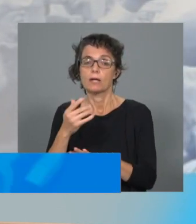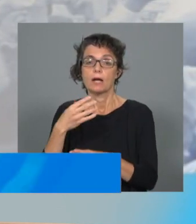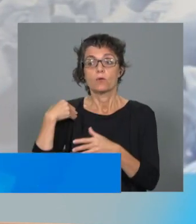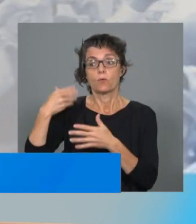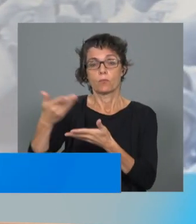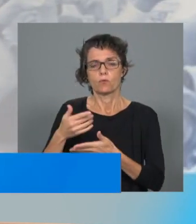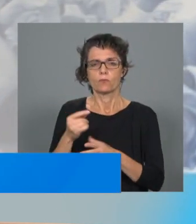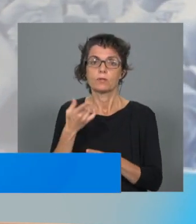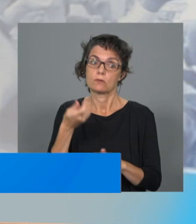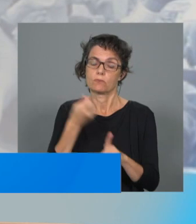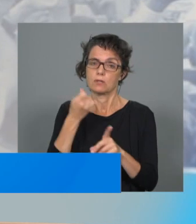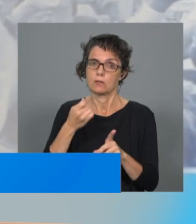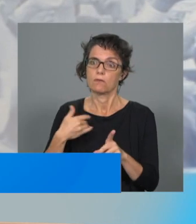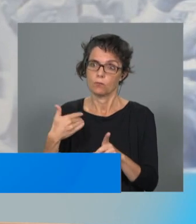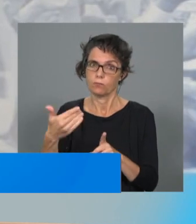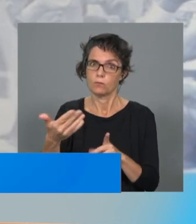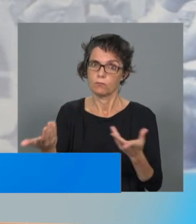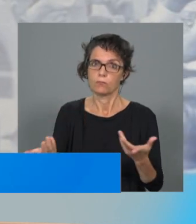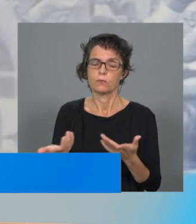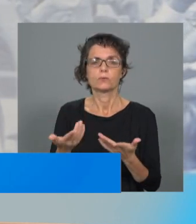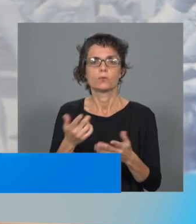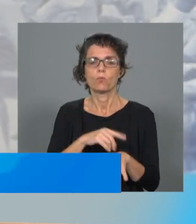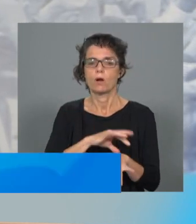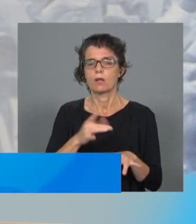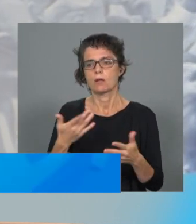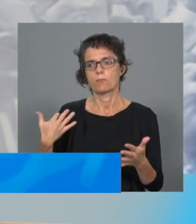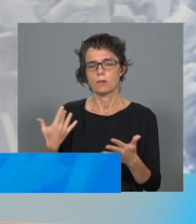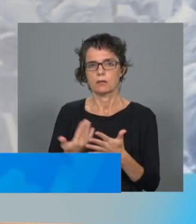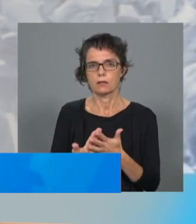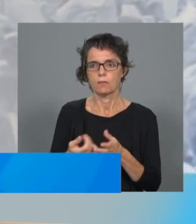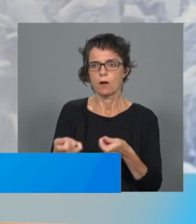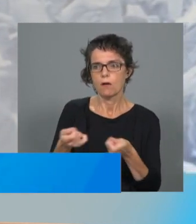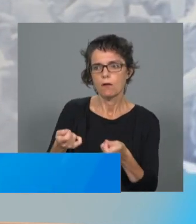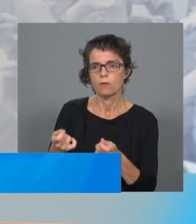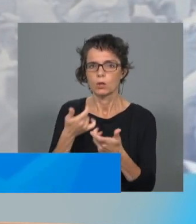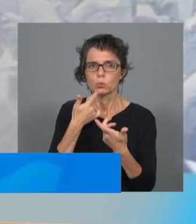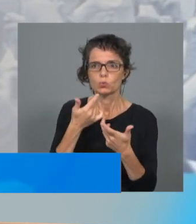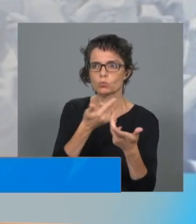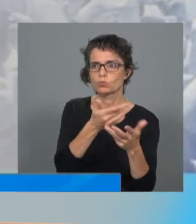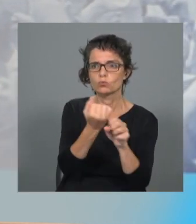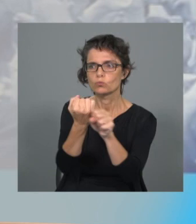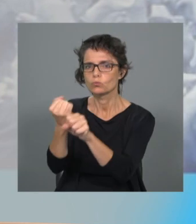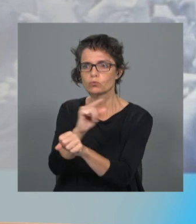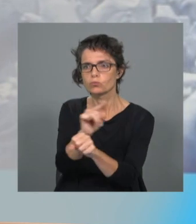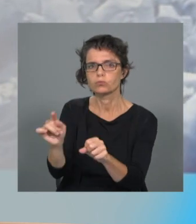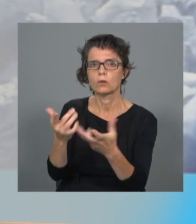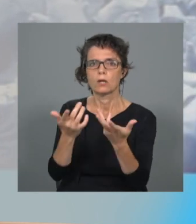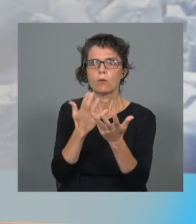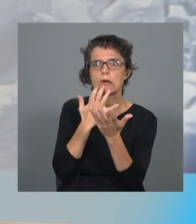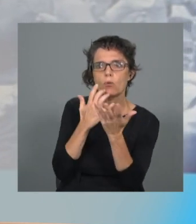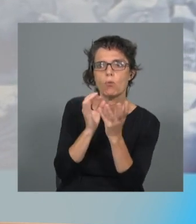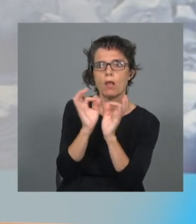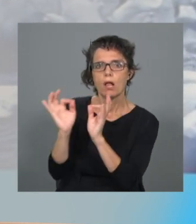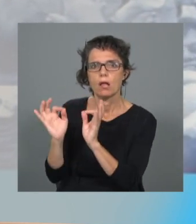um desafio. Tem sido um desafio até aqui, todo este tempo da pandemia, coordenar a pastoral com tudo aquilo que é necessário, toda a prudência necessária